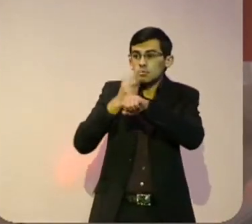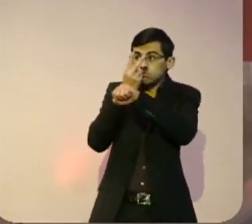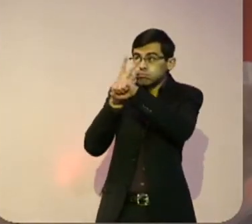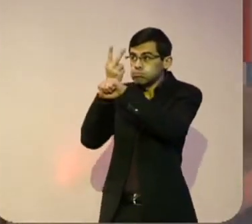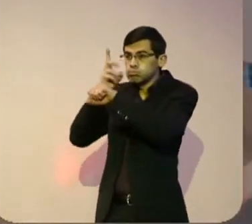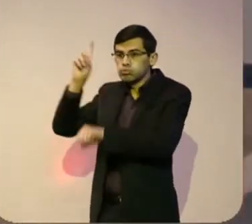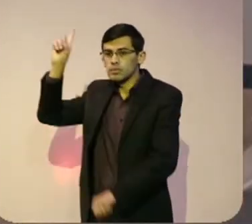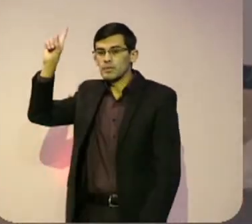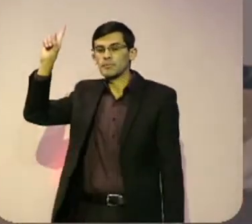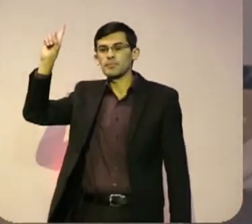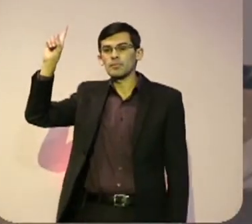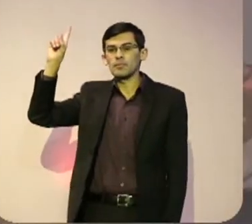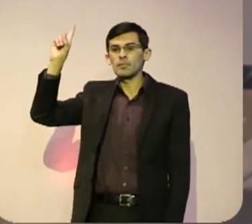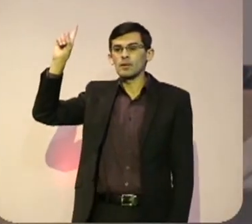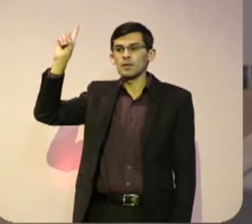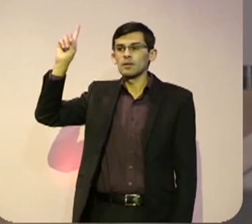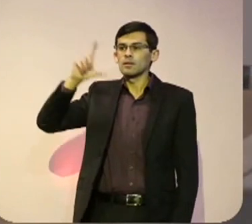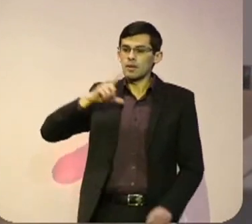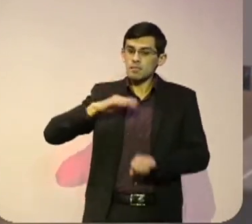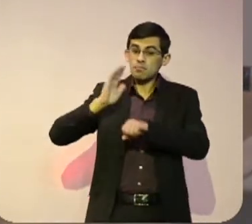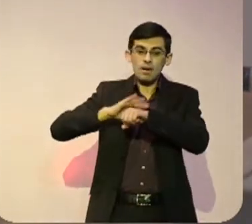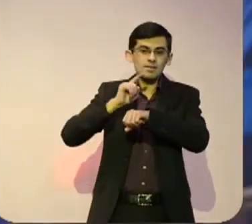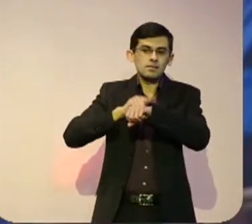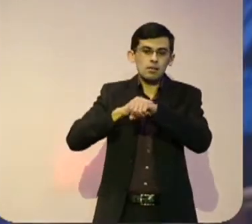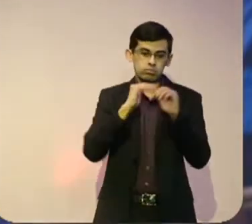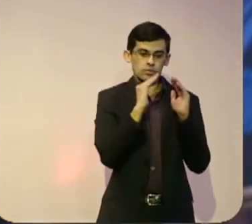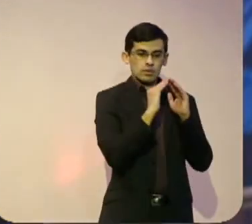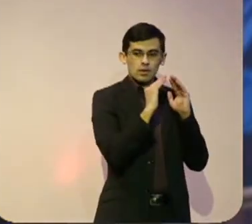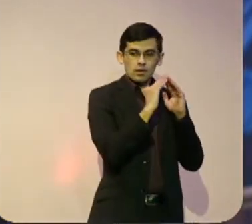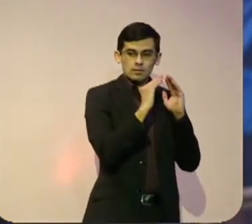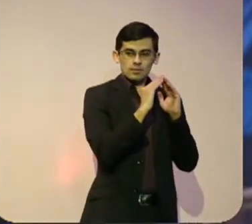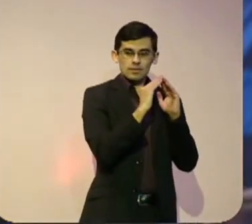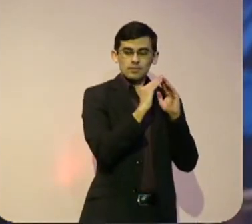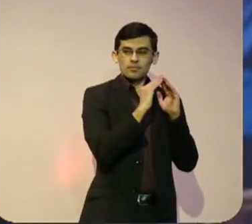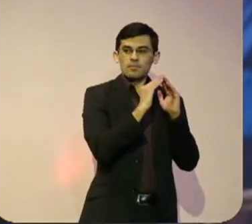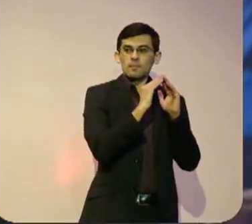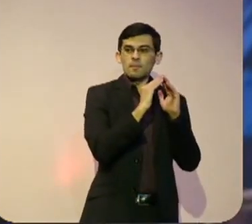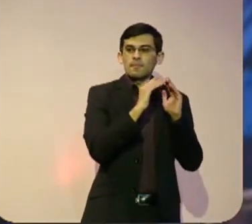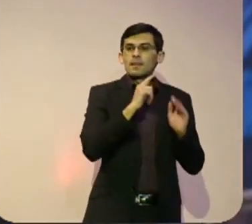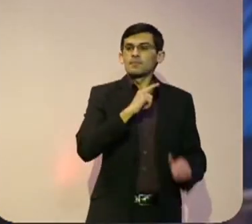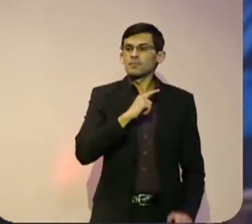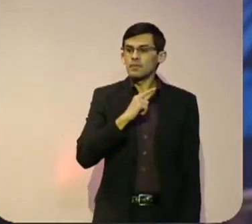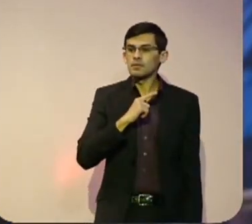Deus. A gente vai ter mais tempo em casa.